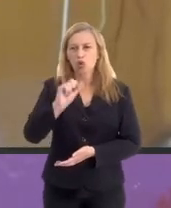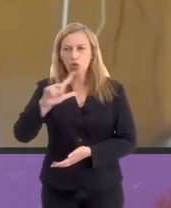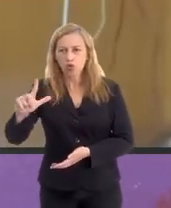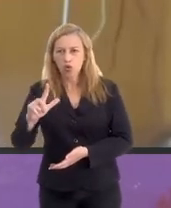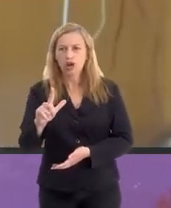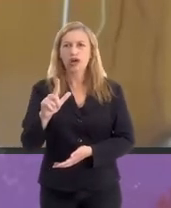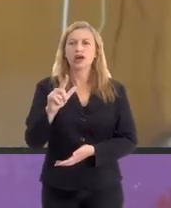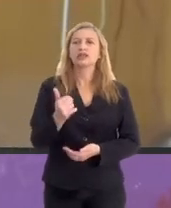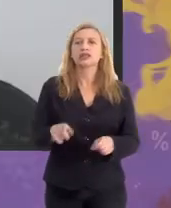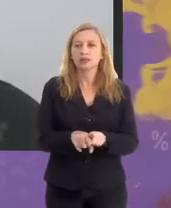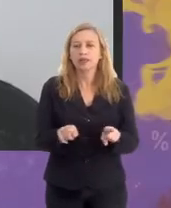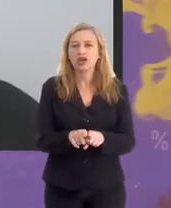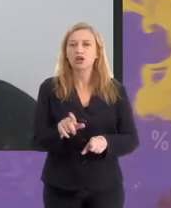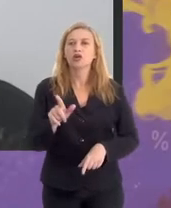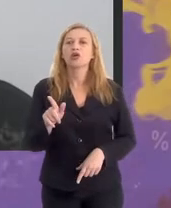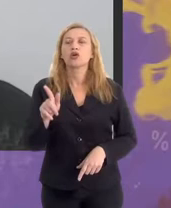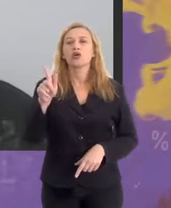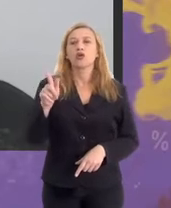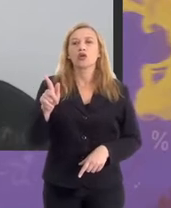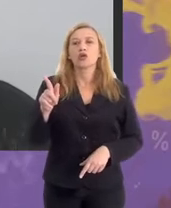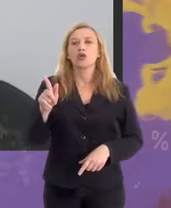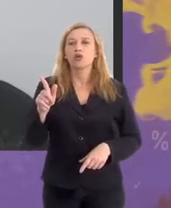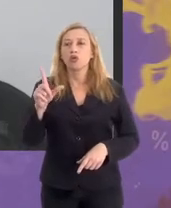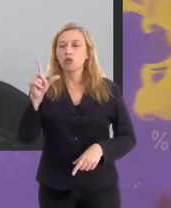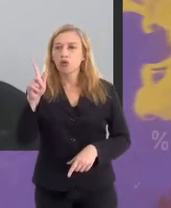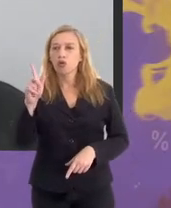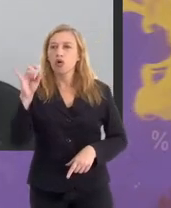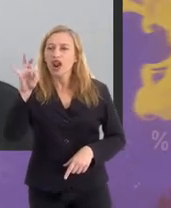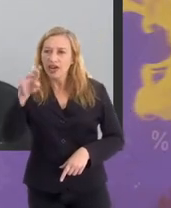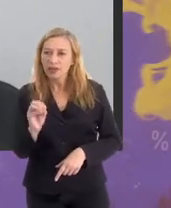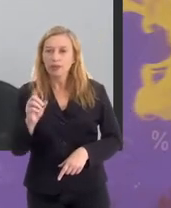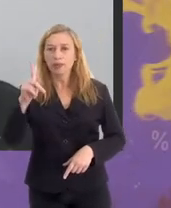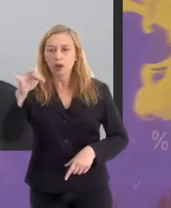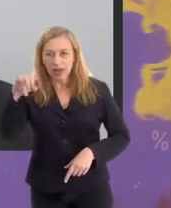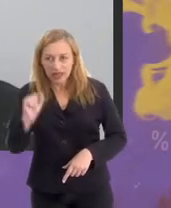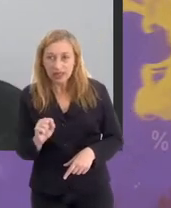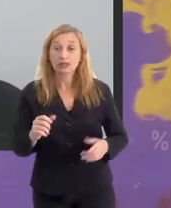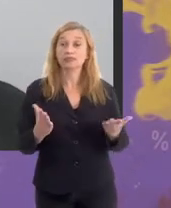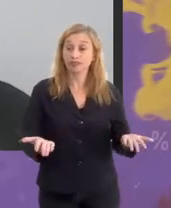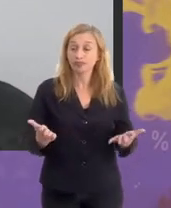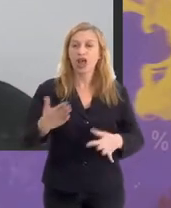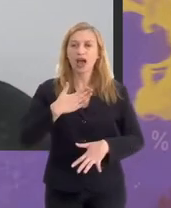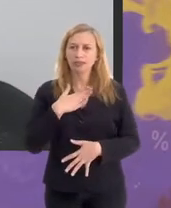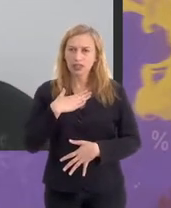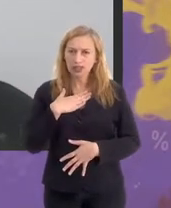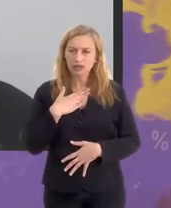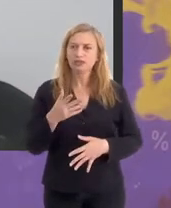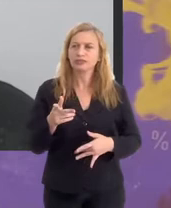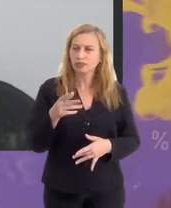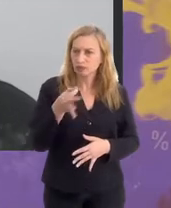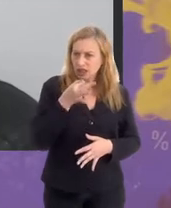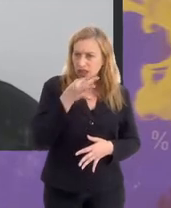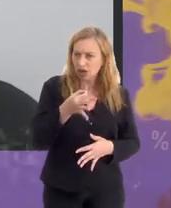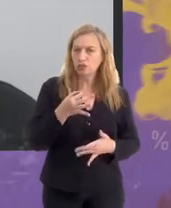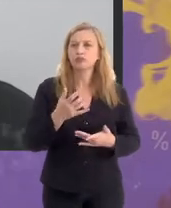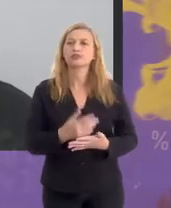Ribeiro e o goleiro weverton do Palmeiras e aí nesse caso é a gente tem que partir de uma lógica e a minha claro que é dentro do